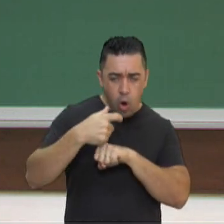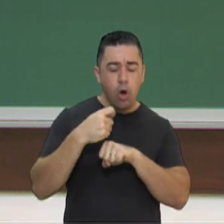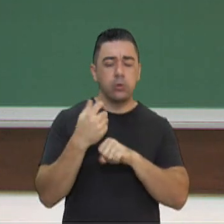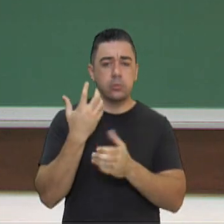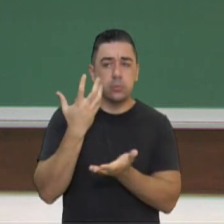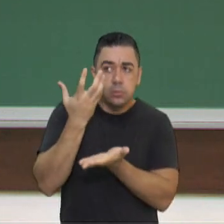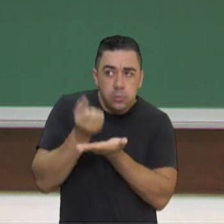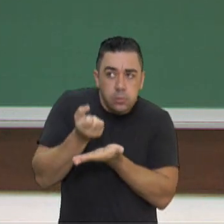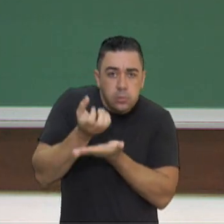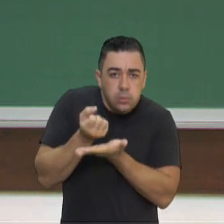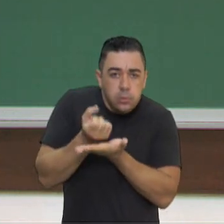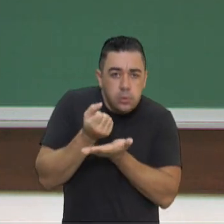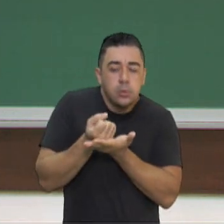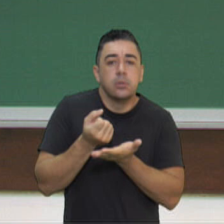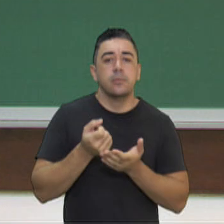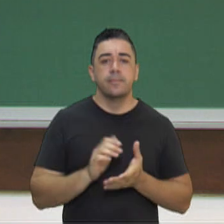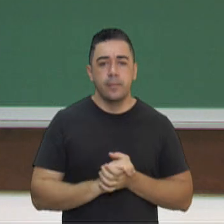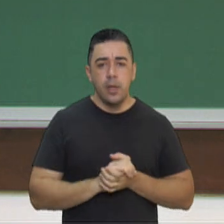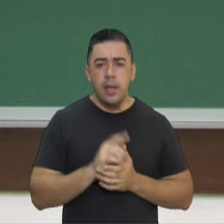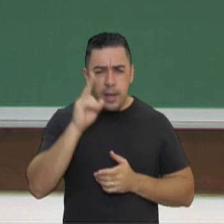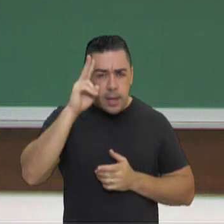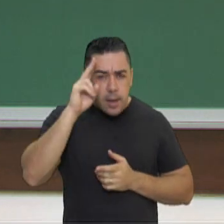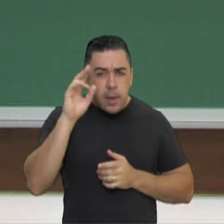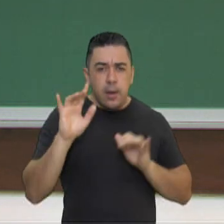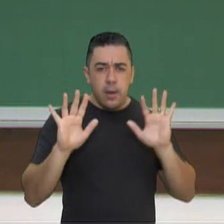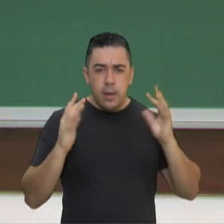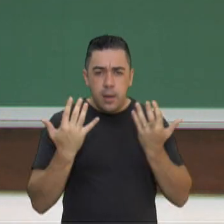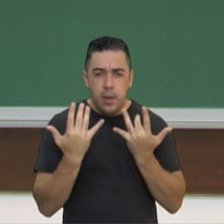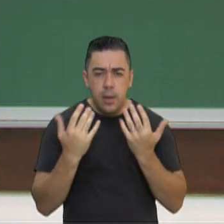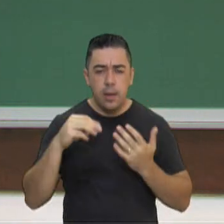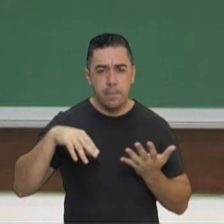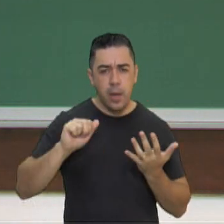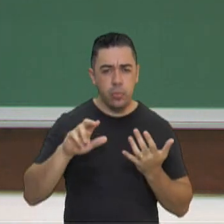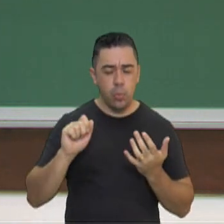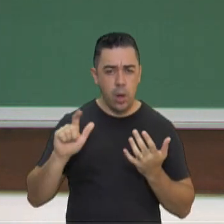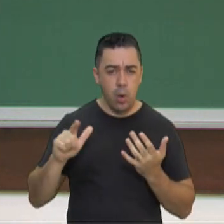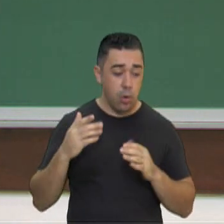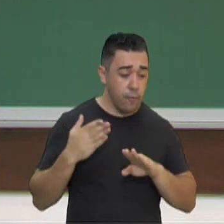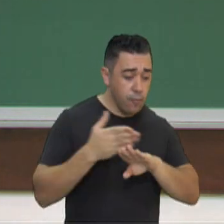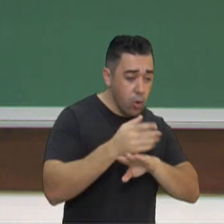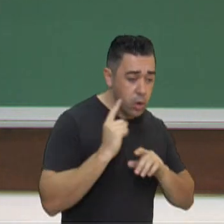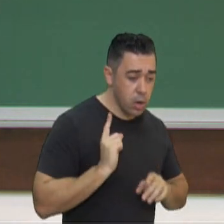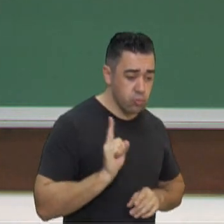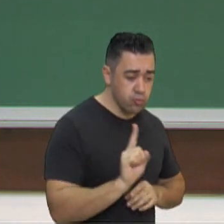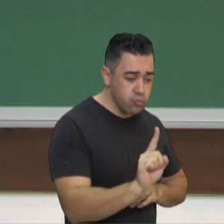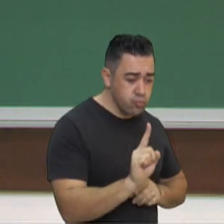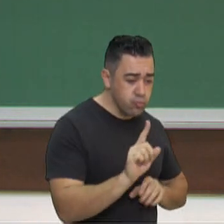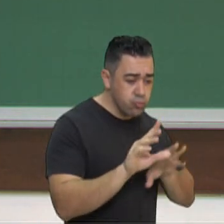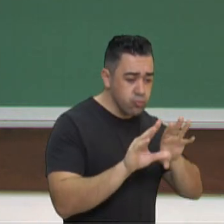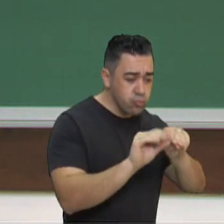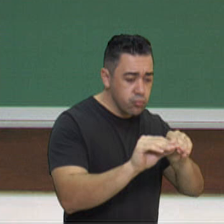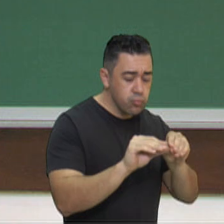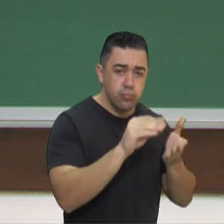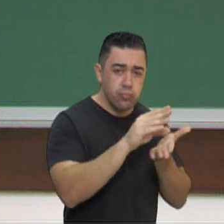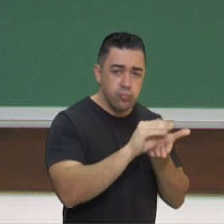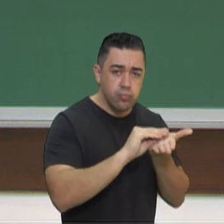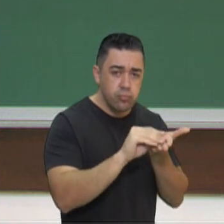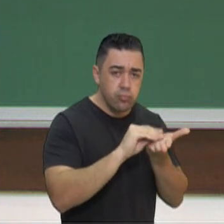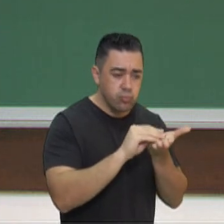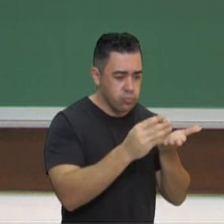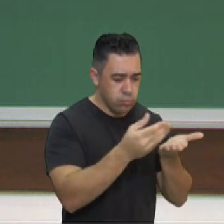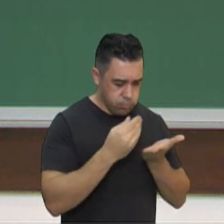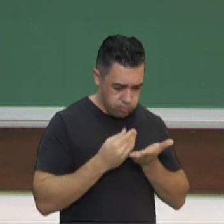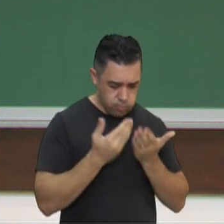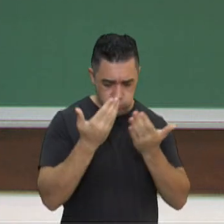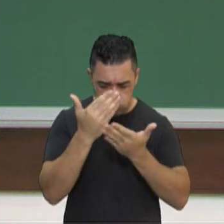os dados várias vezes ao longo do dia. Elas ficam espalhadas em vários pontos, tá? Para coletar as informações, né, de